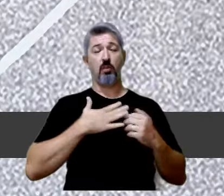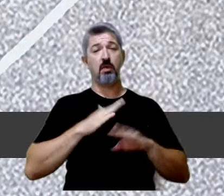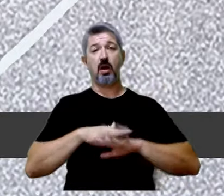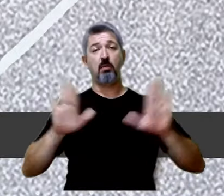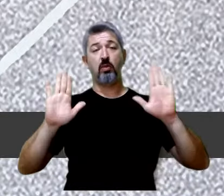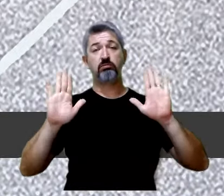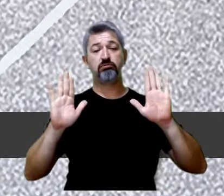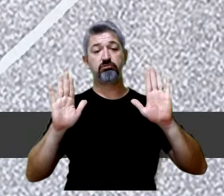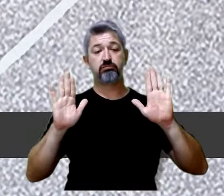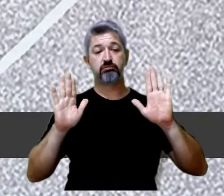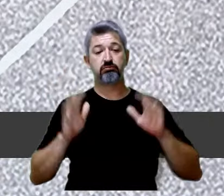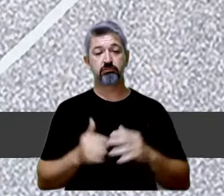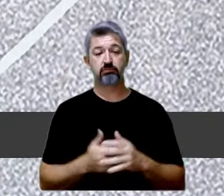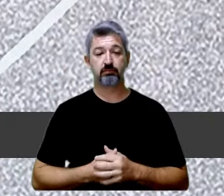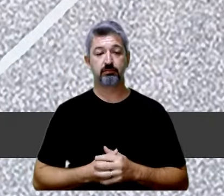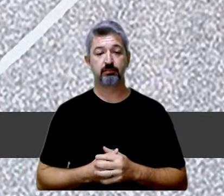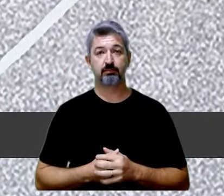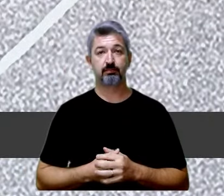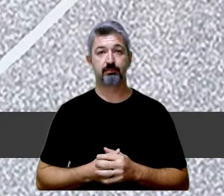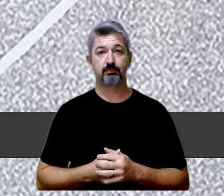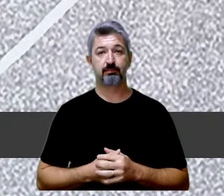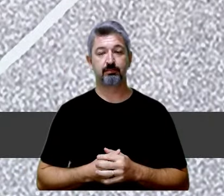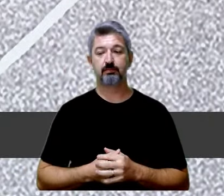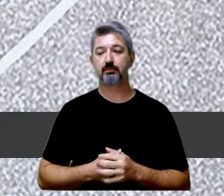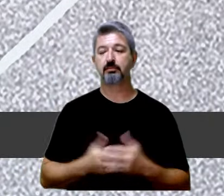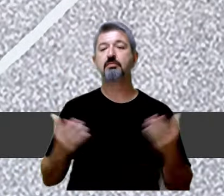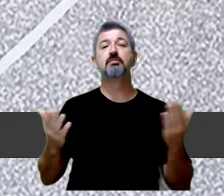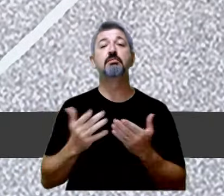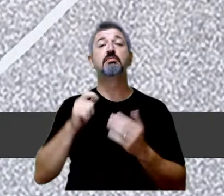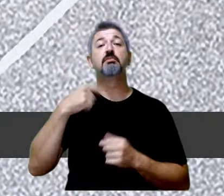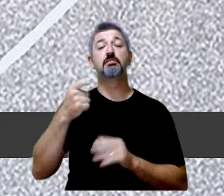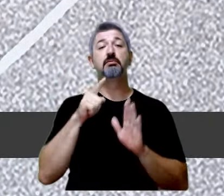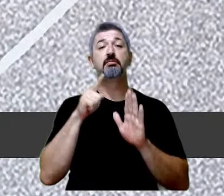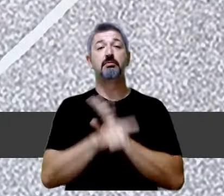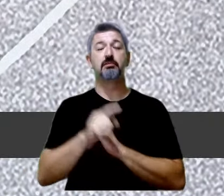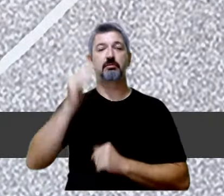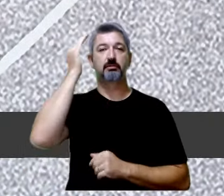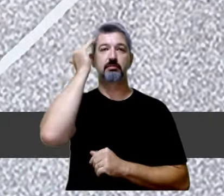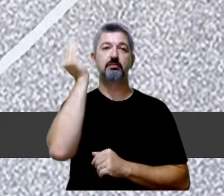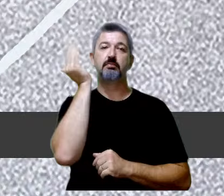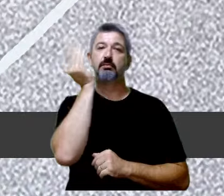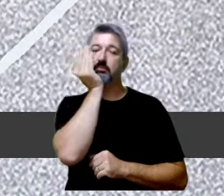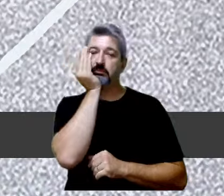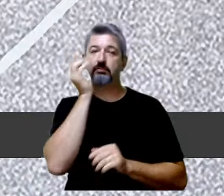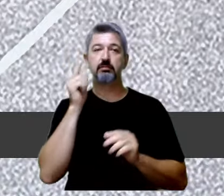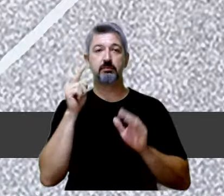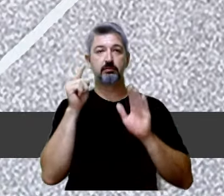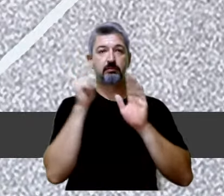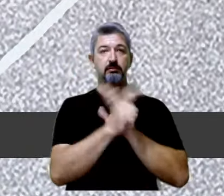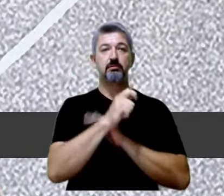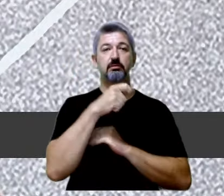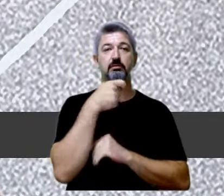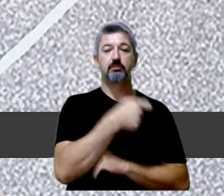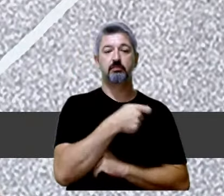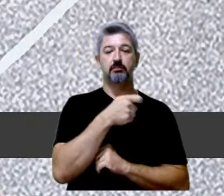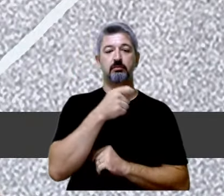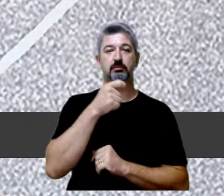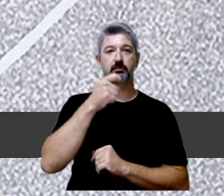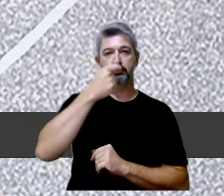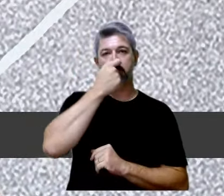da sequência aqui ao nosso debate quem agora faz pergunta é a candidata tabat tamaral e a pergunta é para o candidato Guilherme